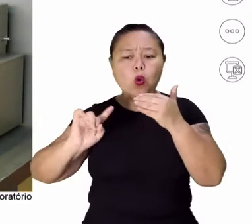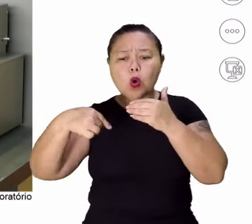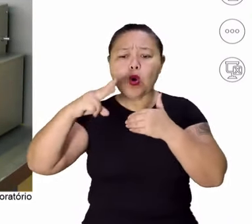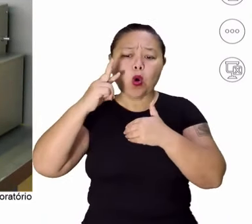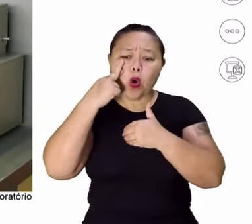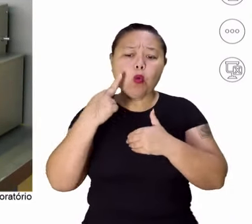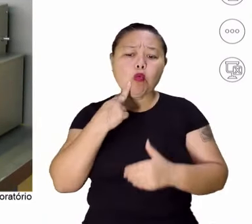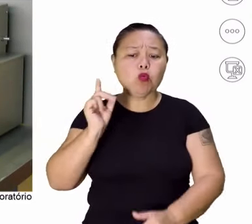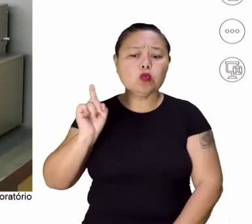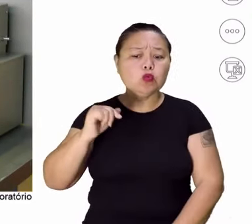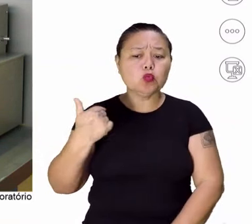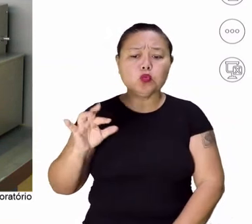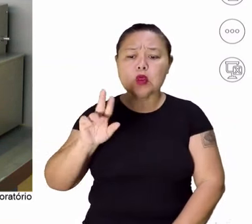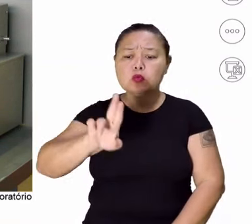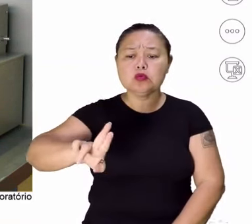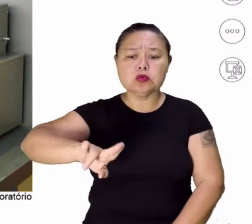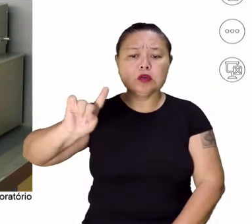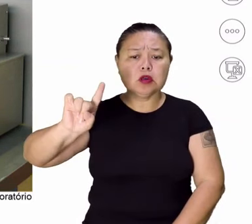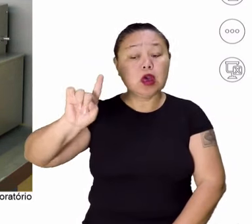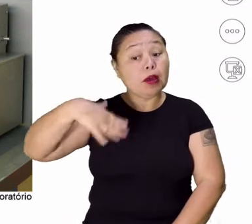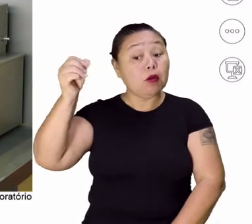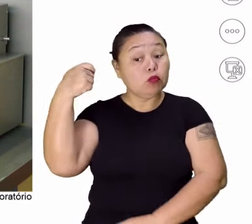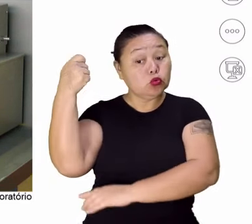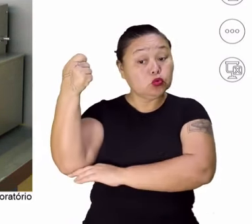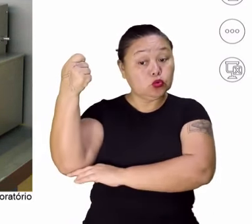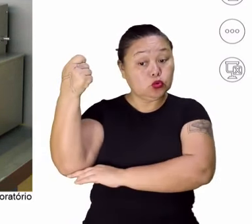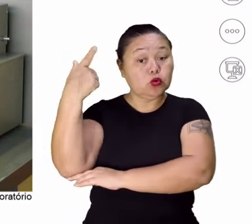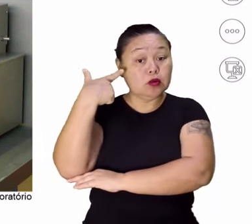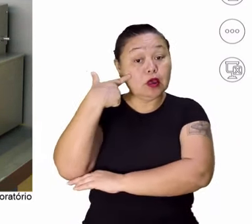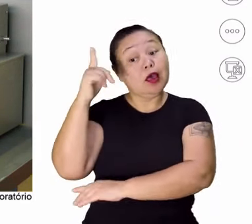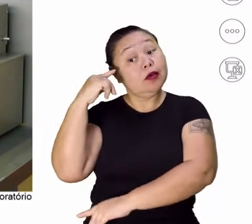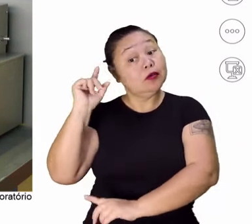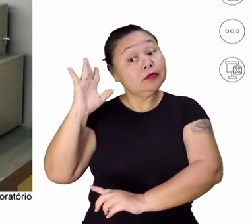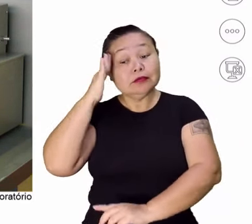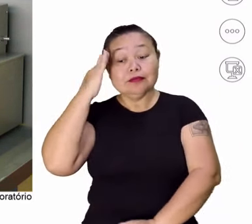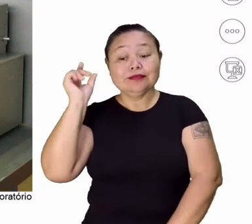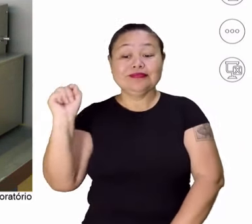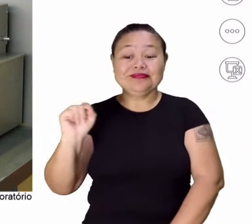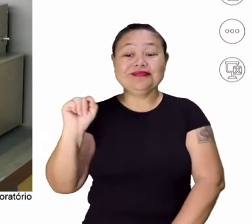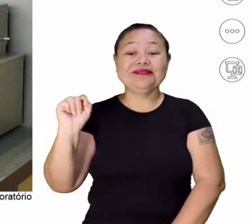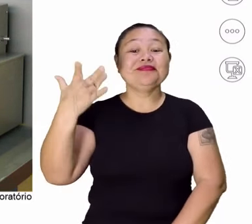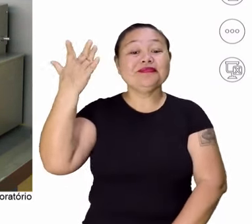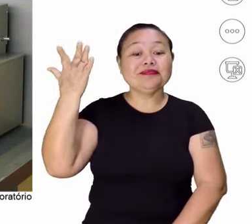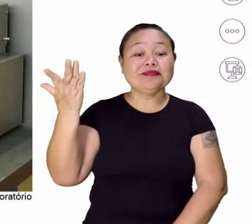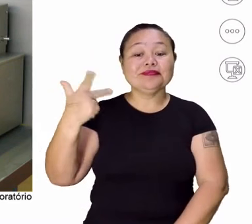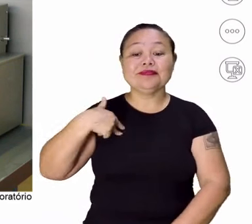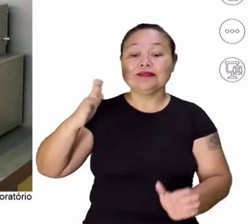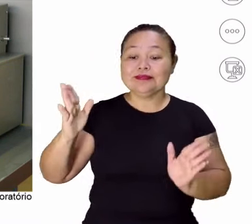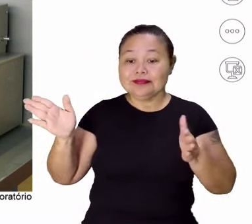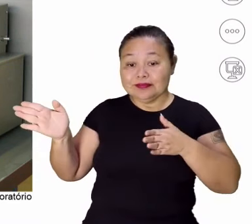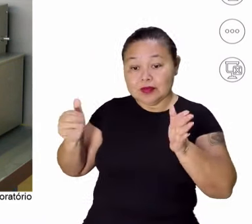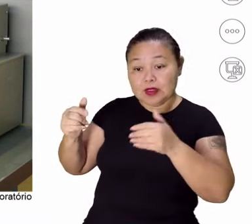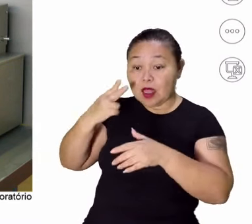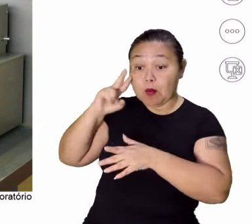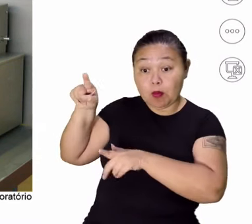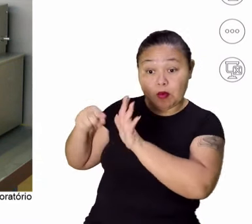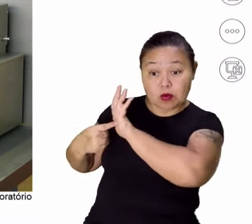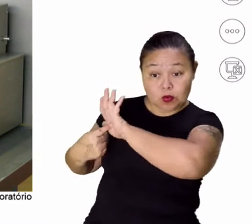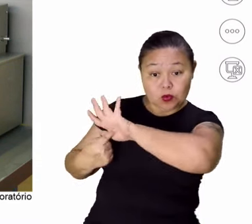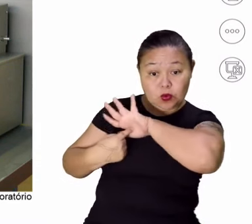que quase ninguém tem essa utilidade. Isso é mais pro sul, né? É, vamos entender o que que é, então. Mas tem aí, ó, uma máquina aí mostrando a figura.